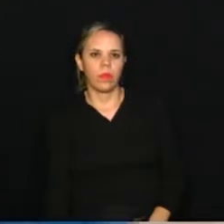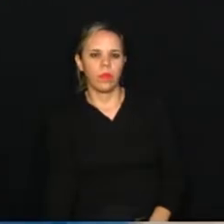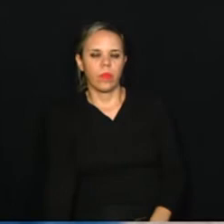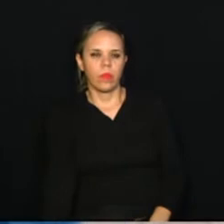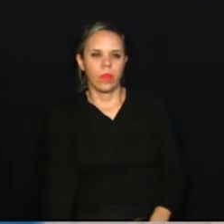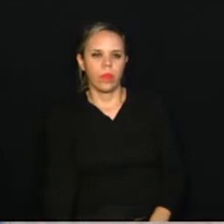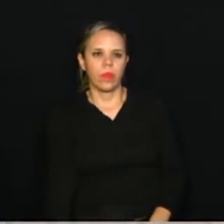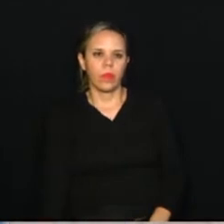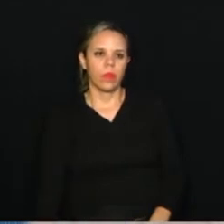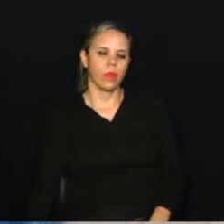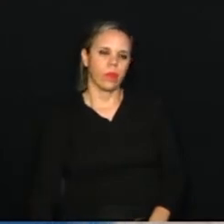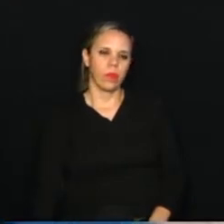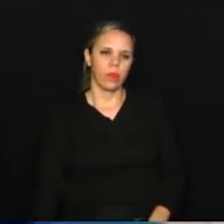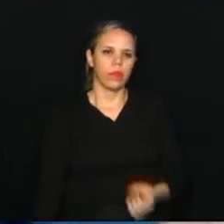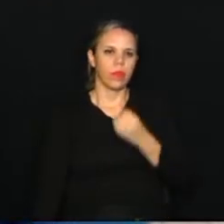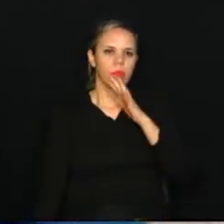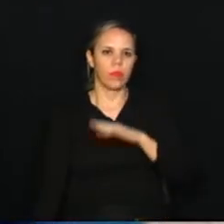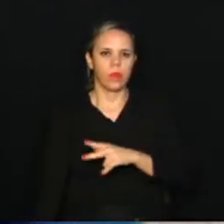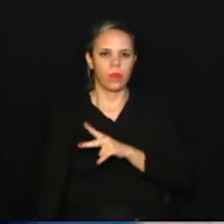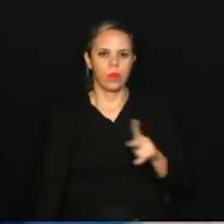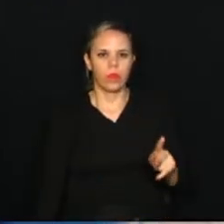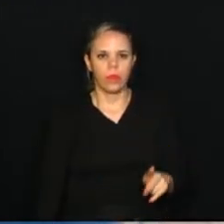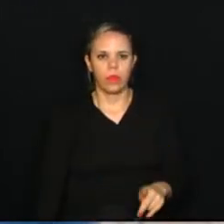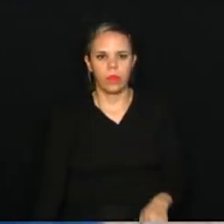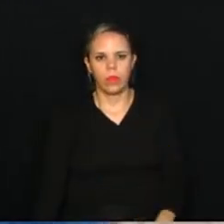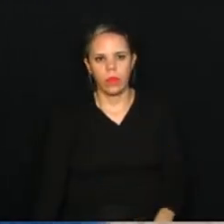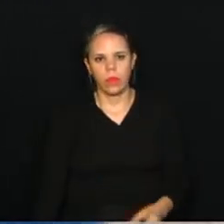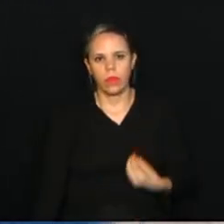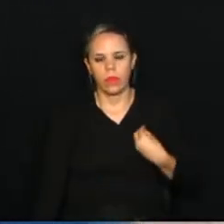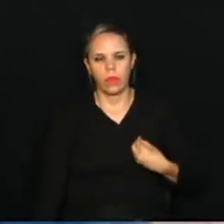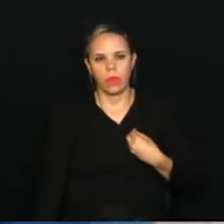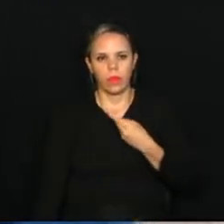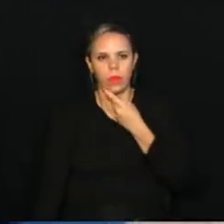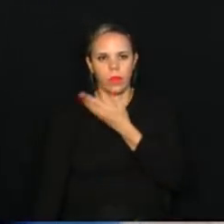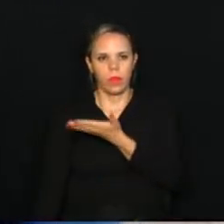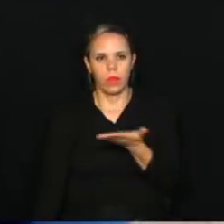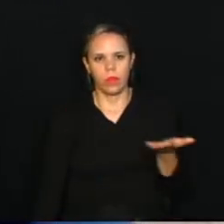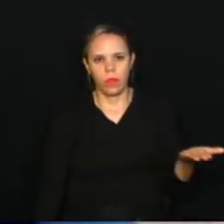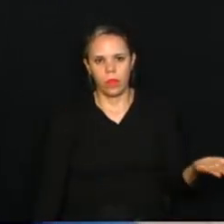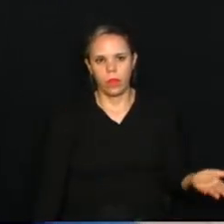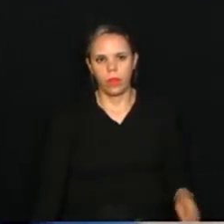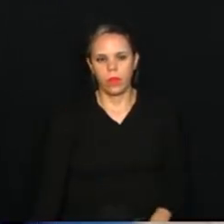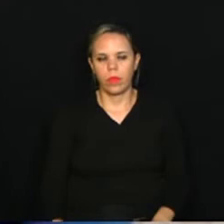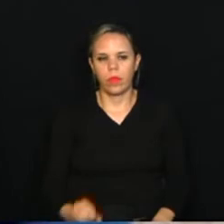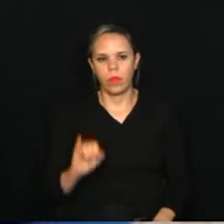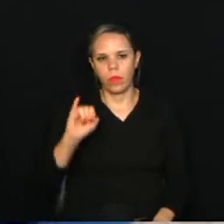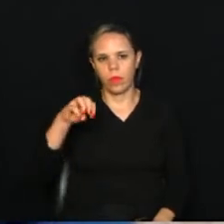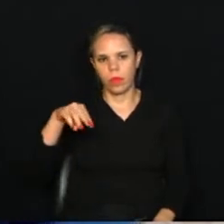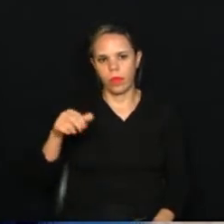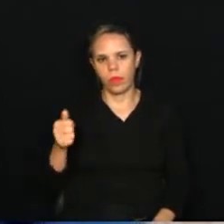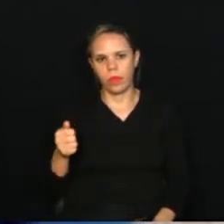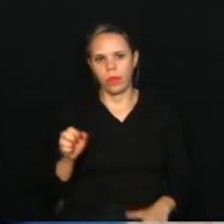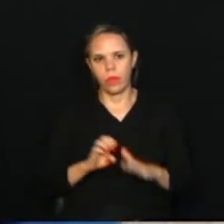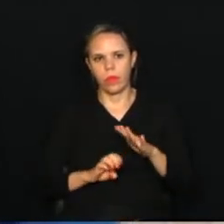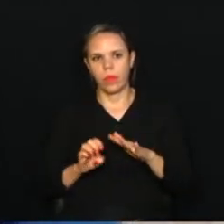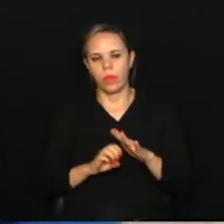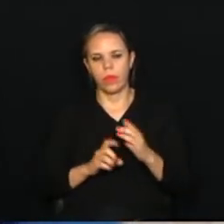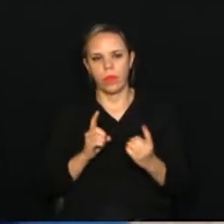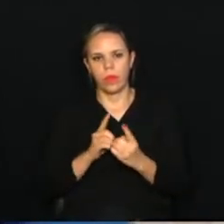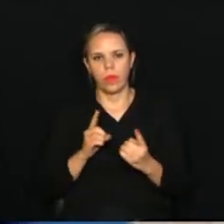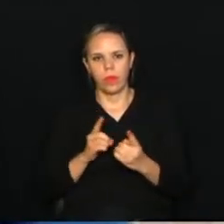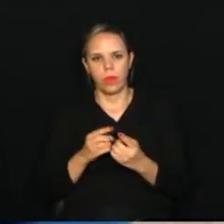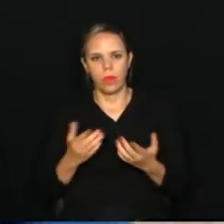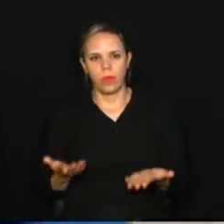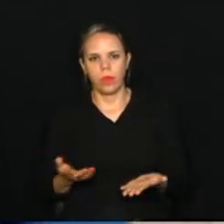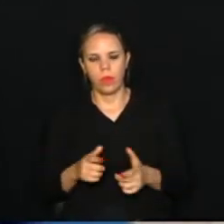Boa tarde, presidente. É uma honra a gente estar aqui falando sobre a IMA, né? Uma empresa que presta um serviço